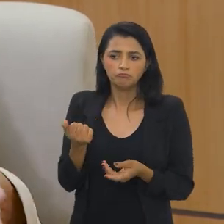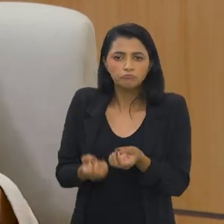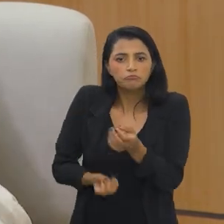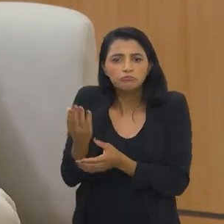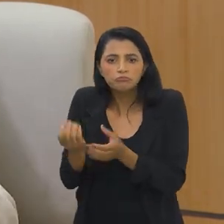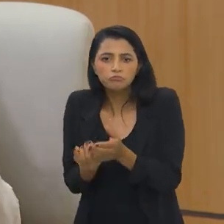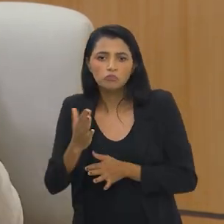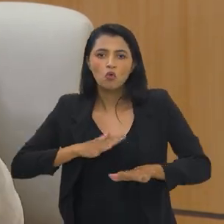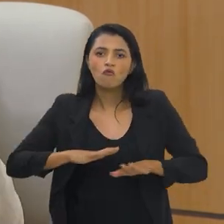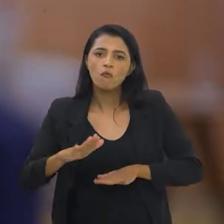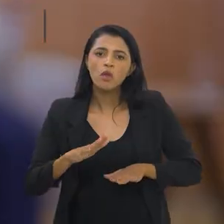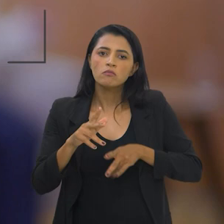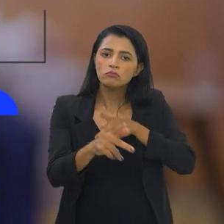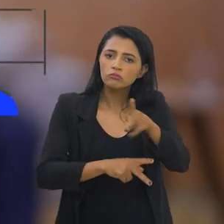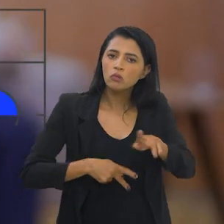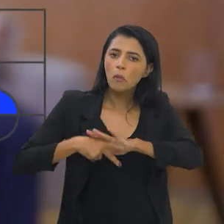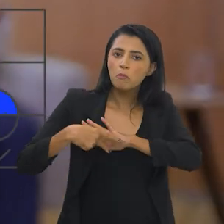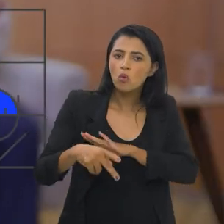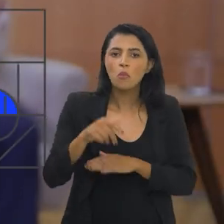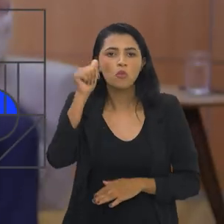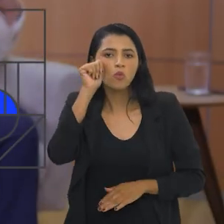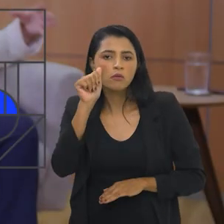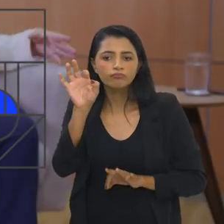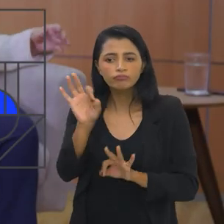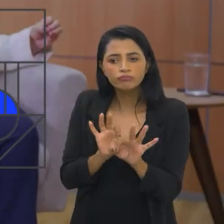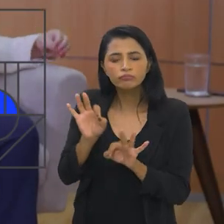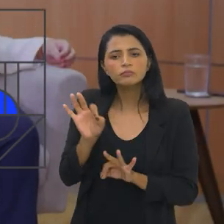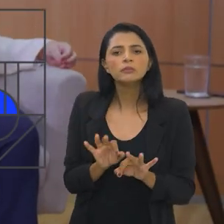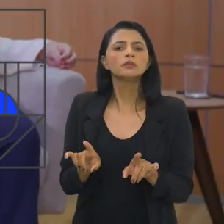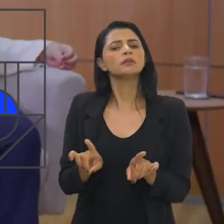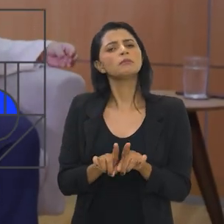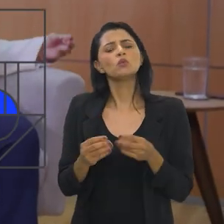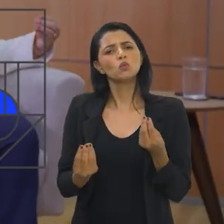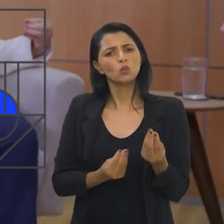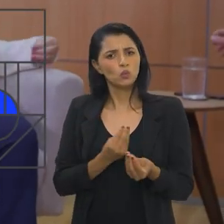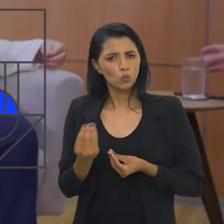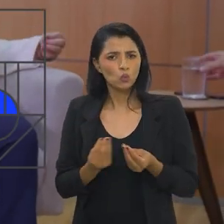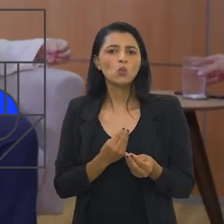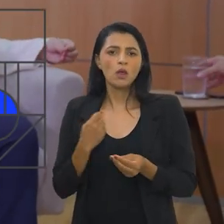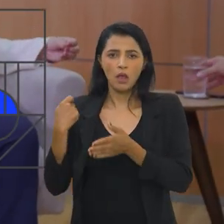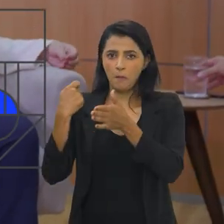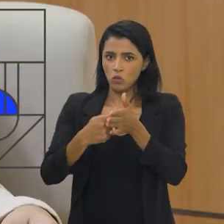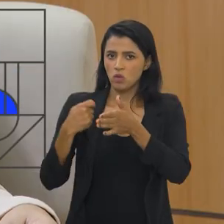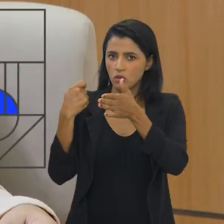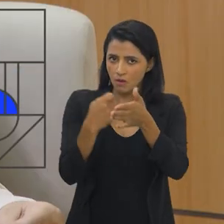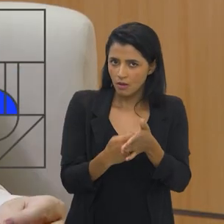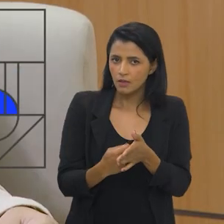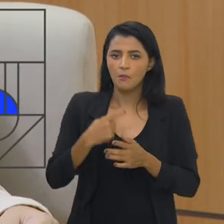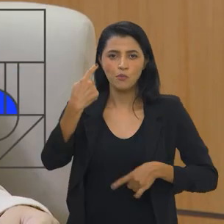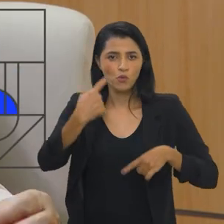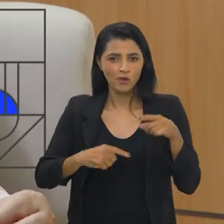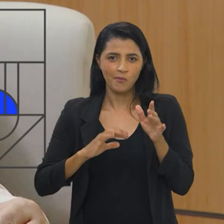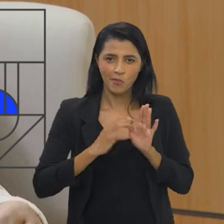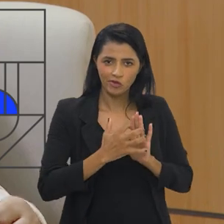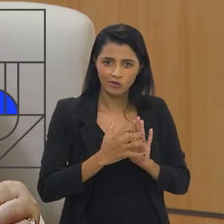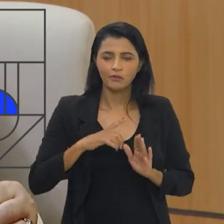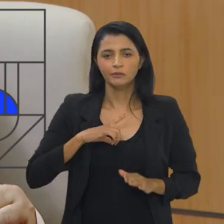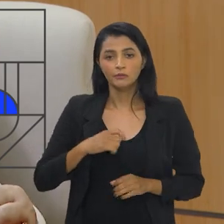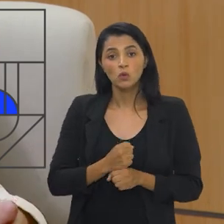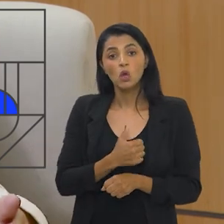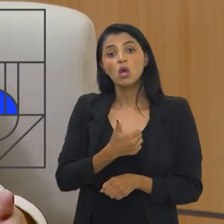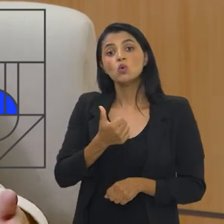criando movimento popular de mulheres organizando como da militância política partidária